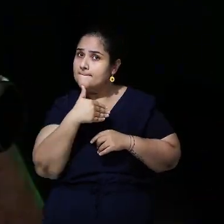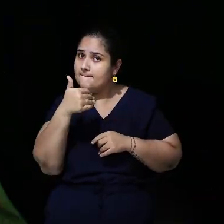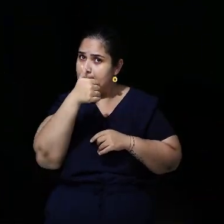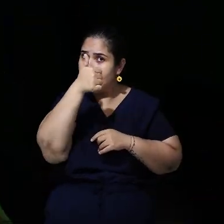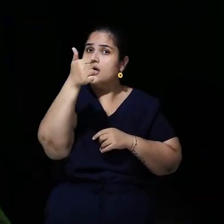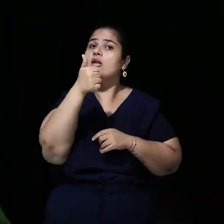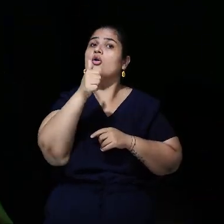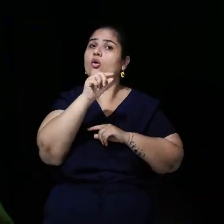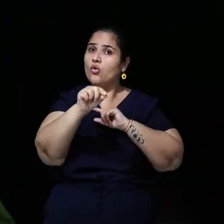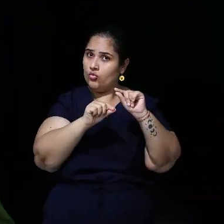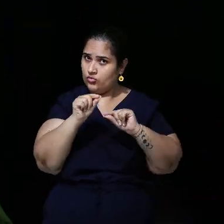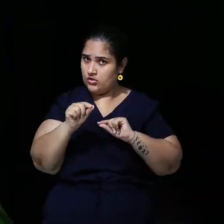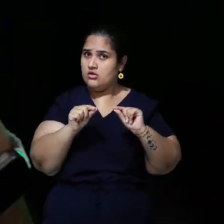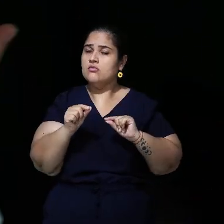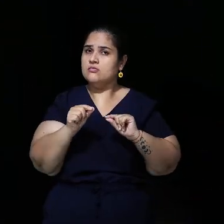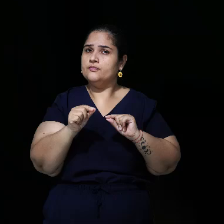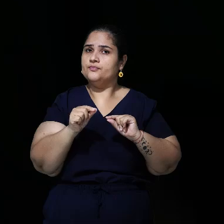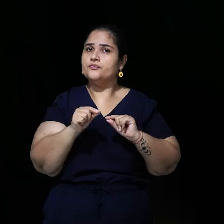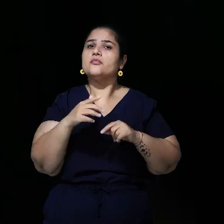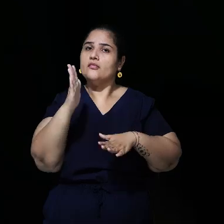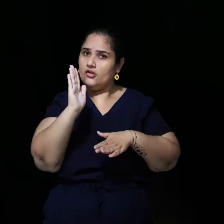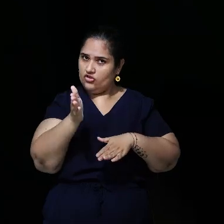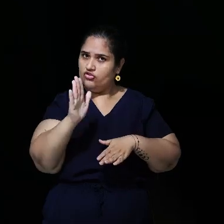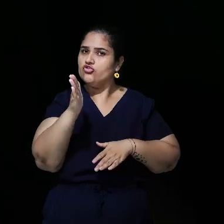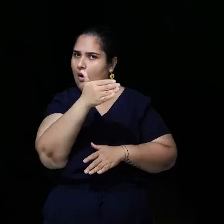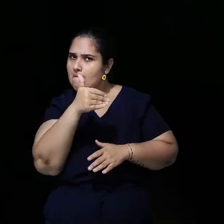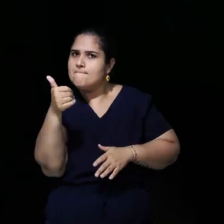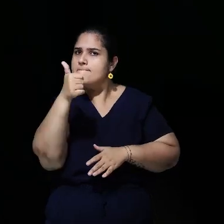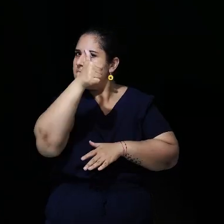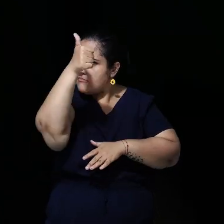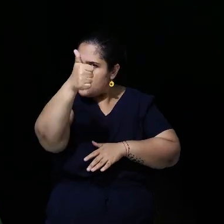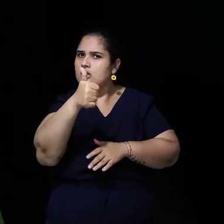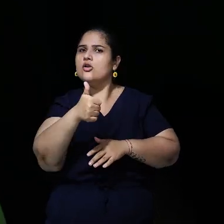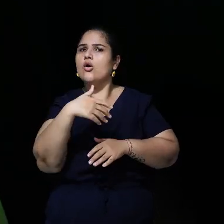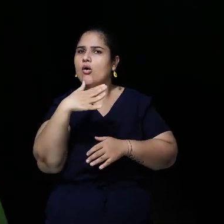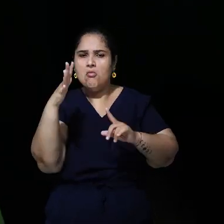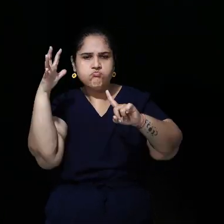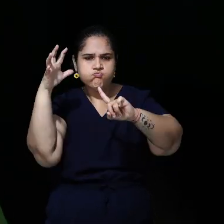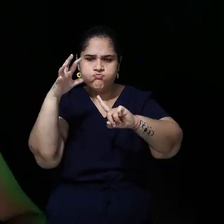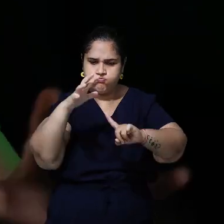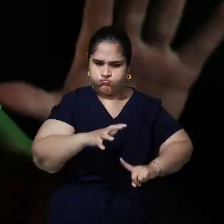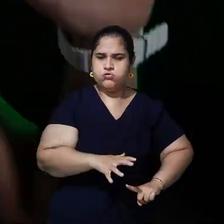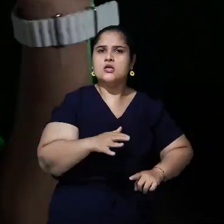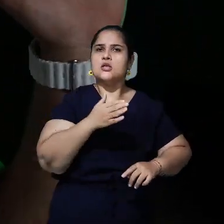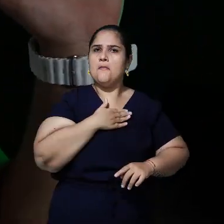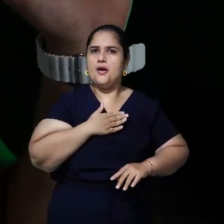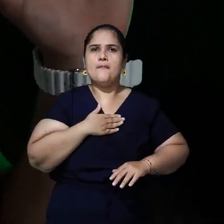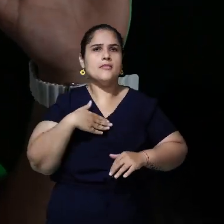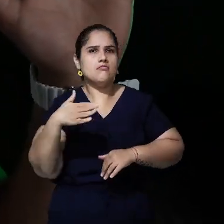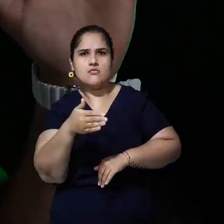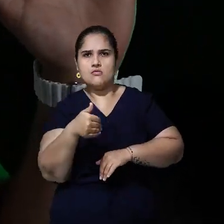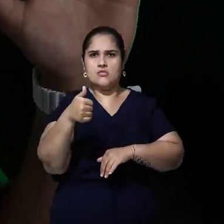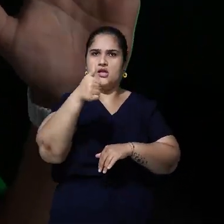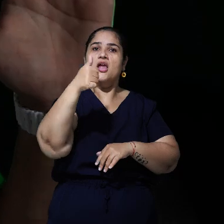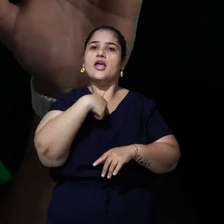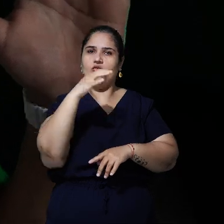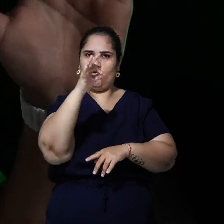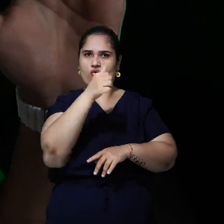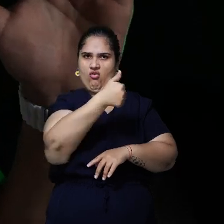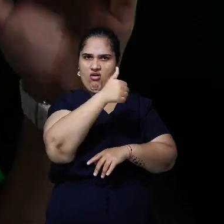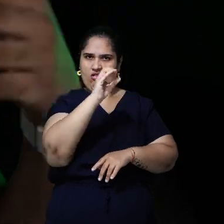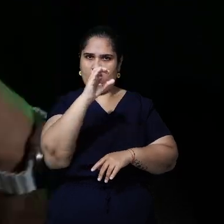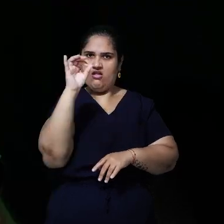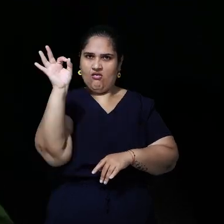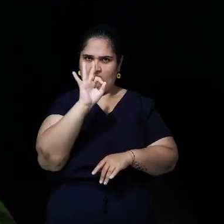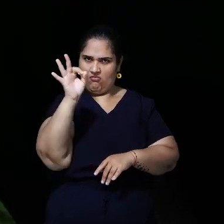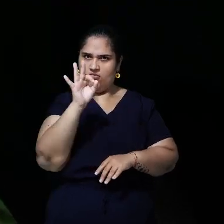mundo. Pra mim funcionou. Eu já tô bem melhor, graças a Deus. A depressão, assim... Não vou falar assim, tô 100% curado. Porque isso aí é uma